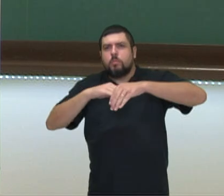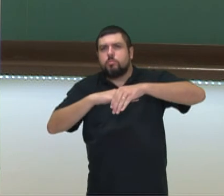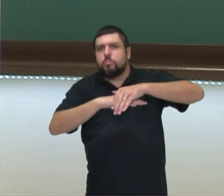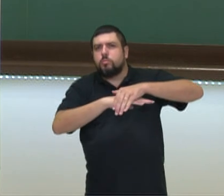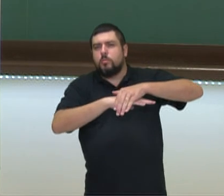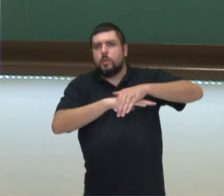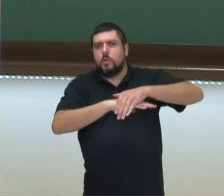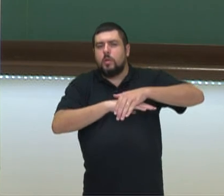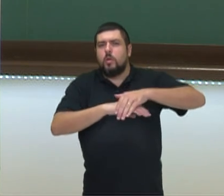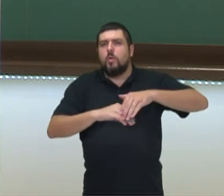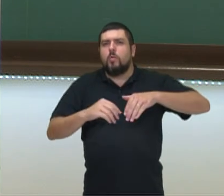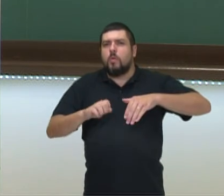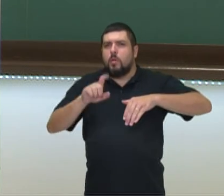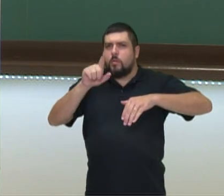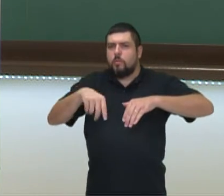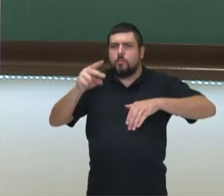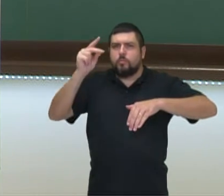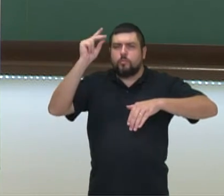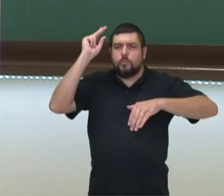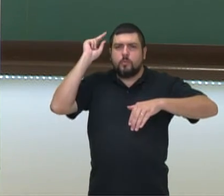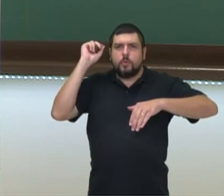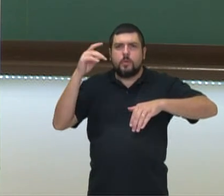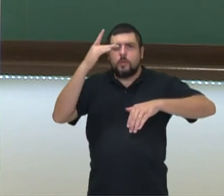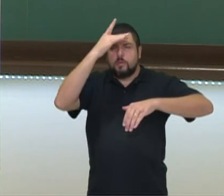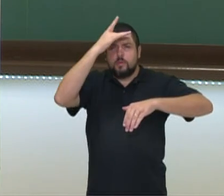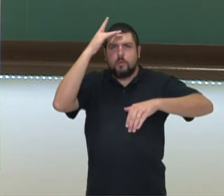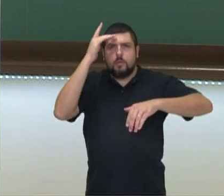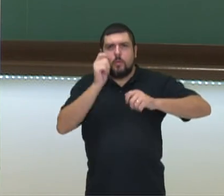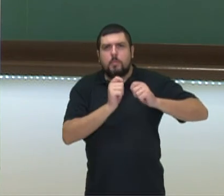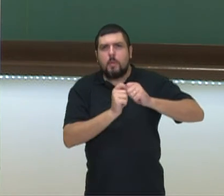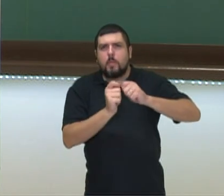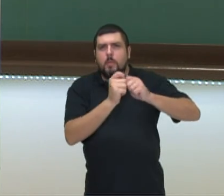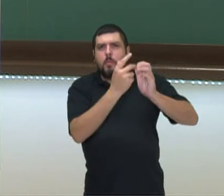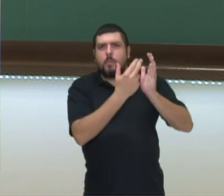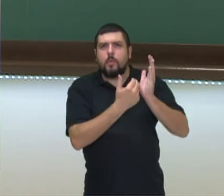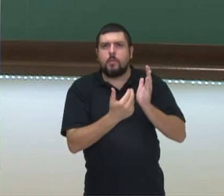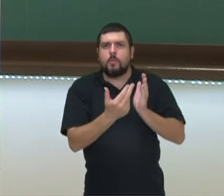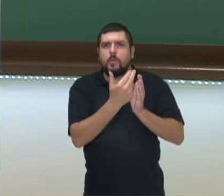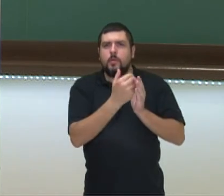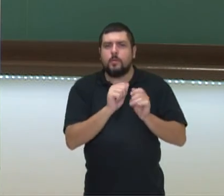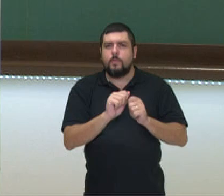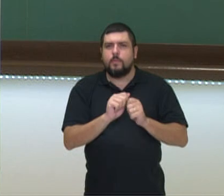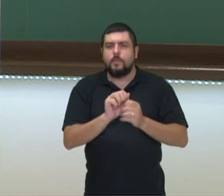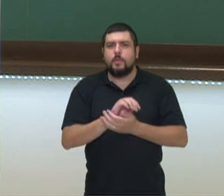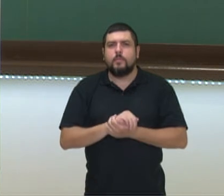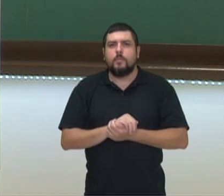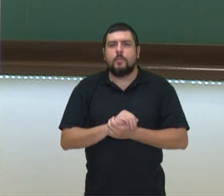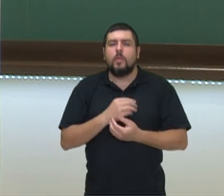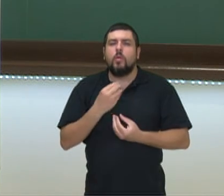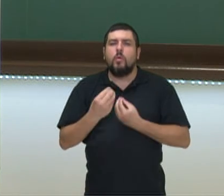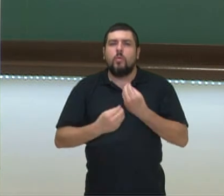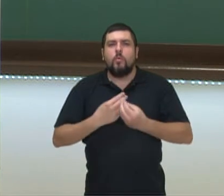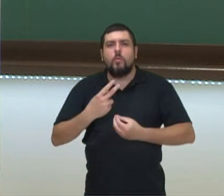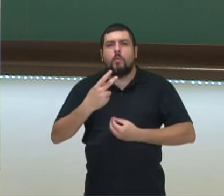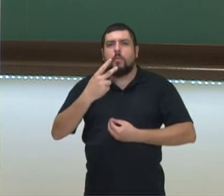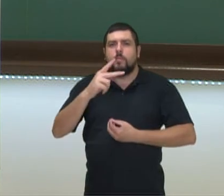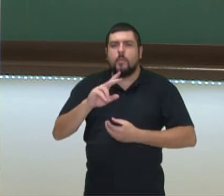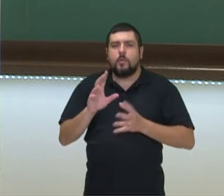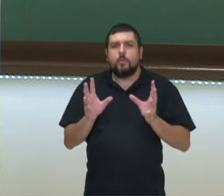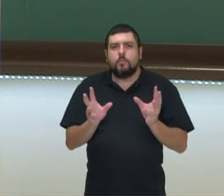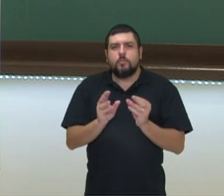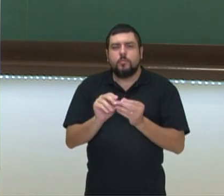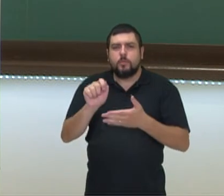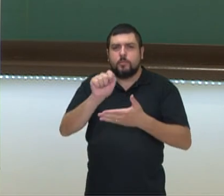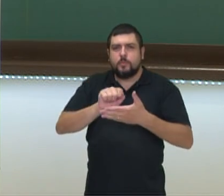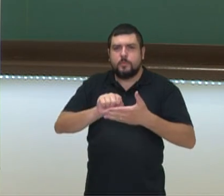mulheres da pré-história. Então, uma possibilidade de resposta, né? Como foi a sua resposta, como você escreveu o teu